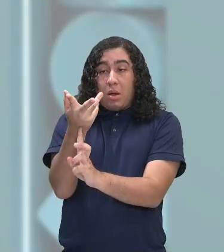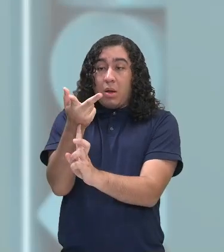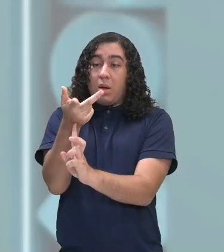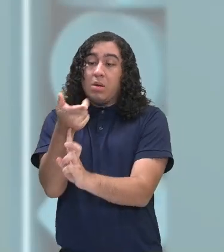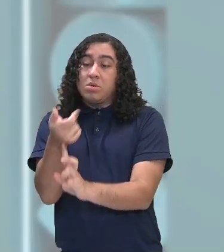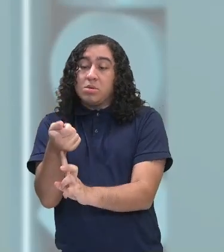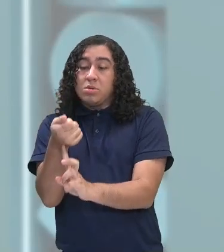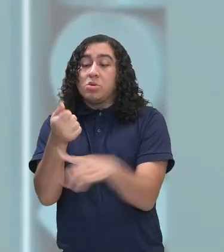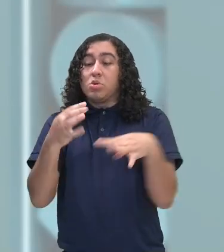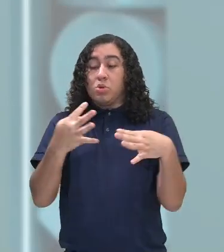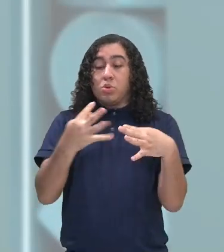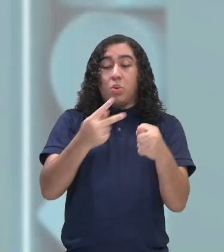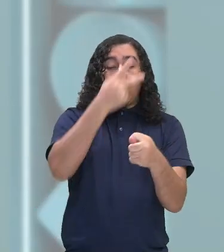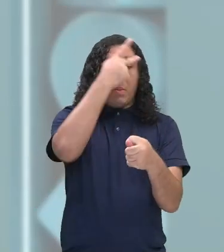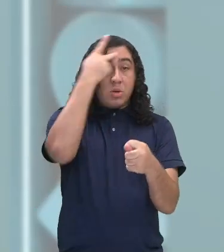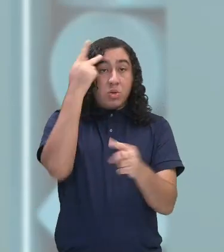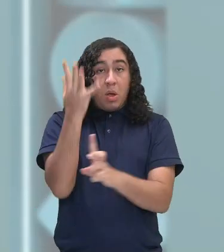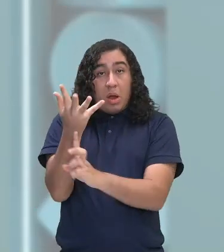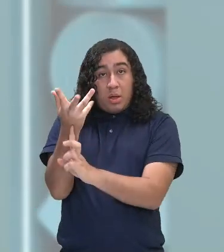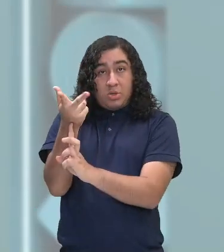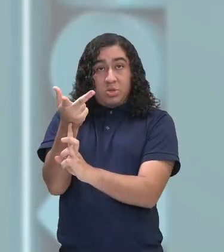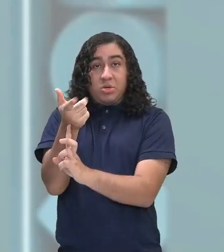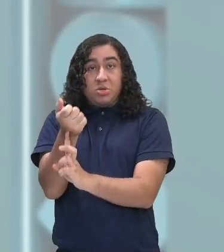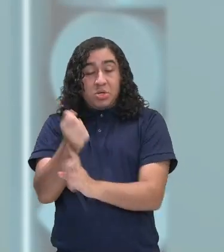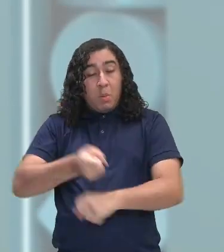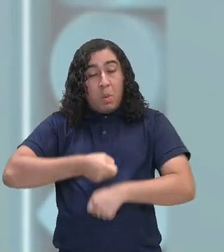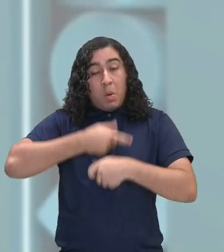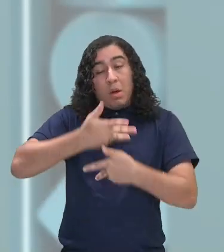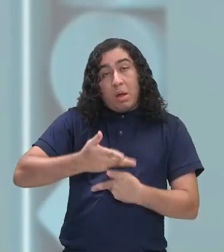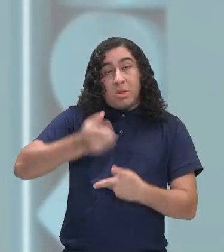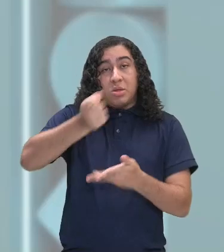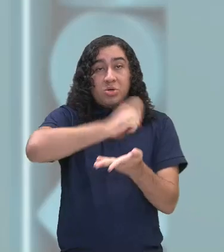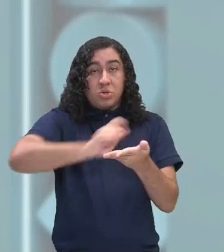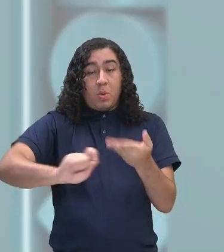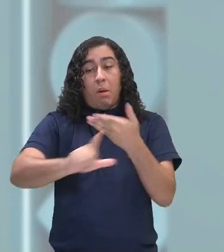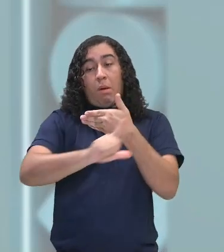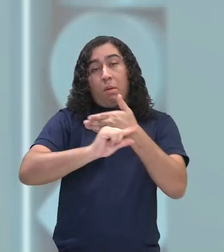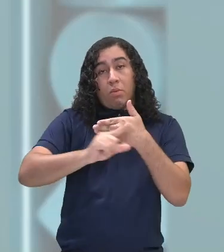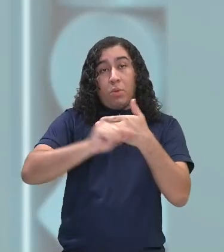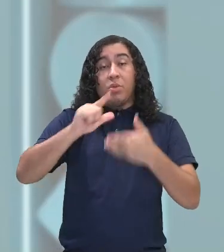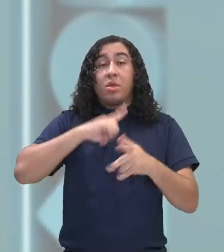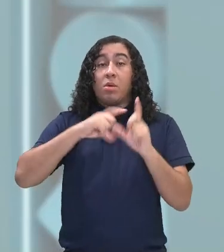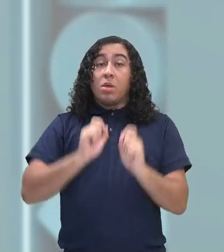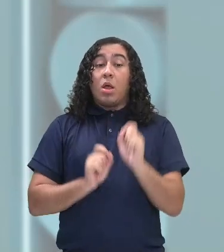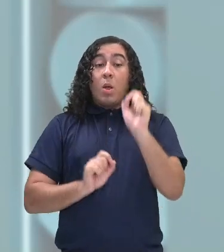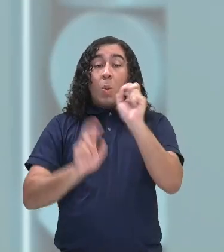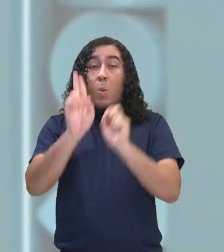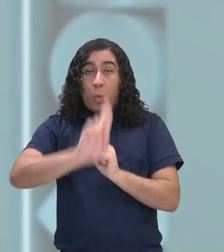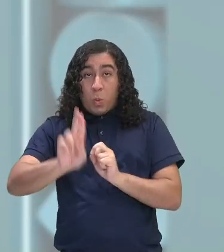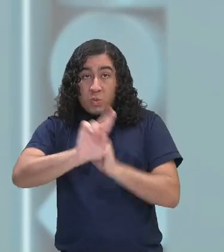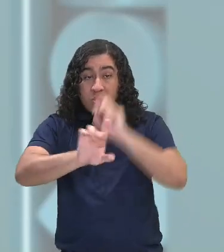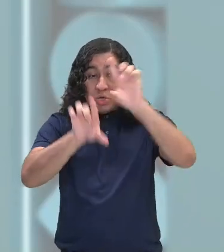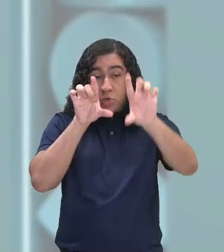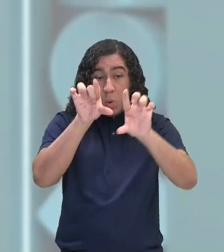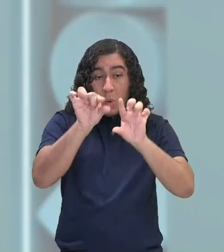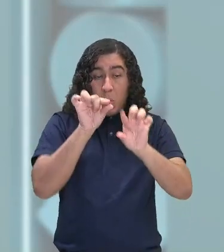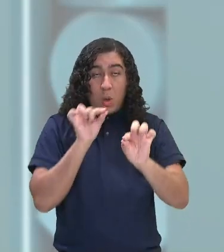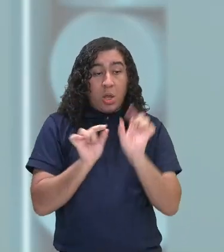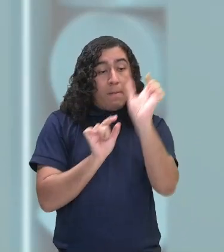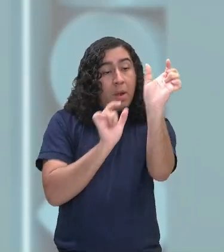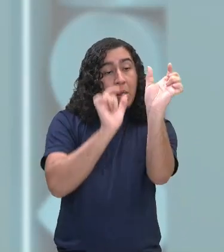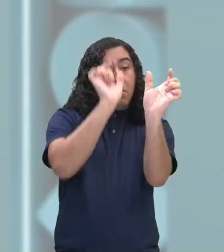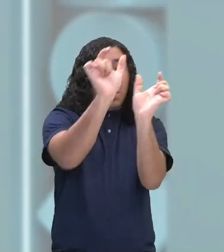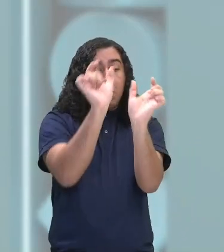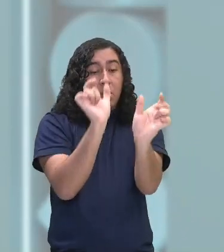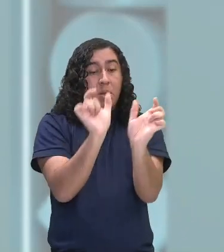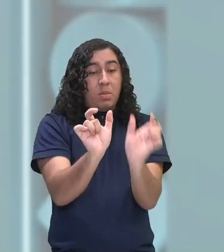todo artista, todo poeta, todo escritor vai trabalhar as palavras, vai lapidar as palavras como